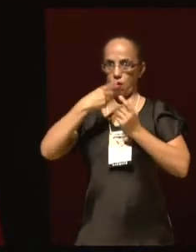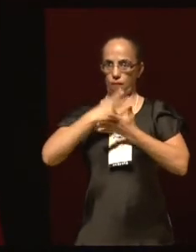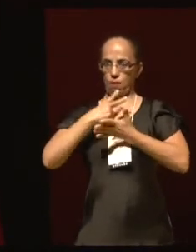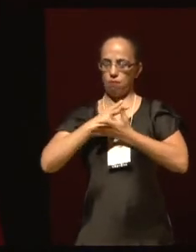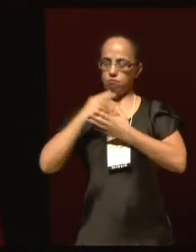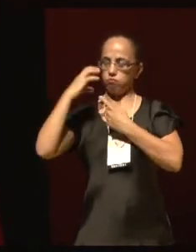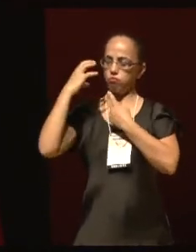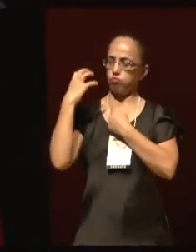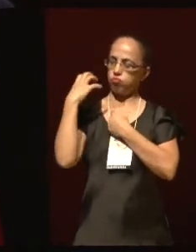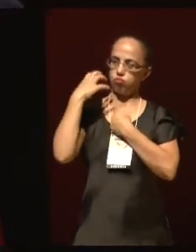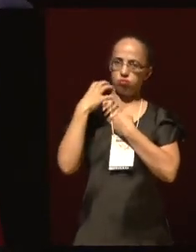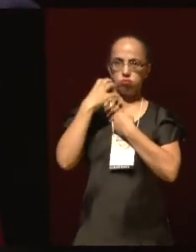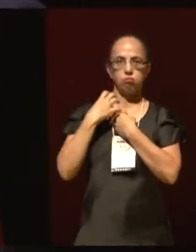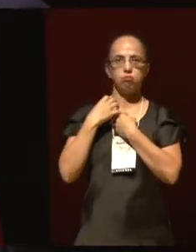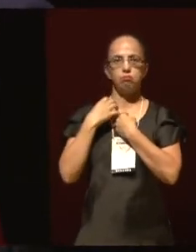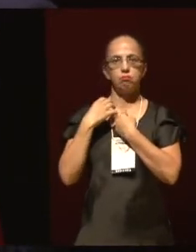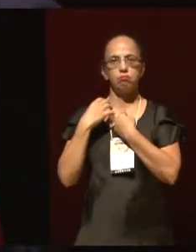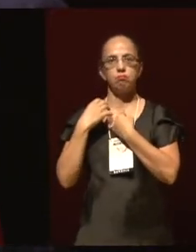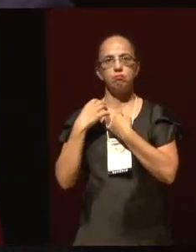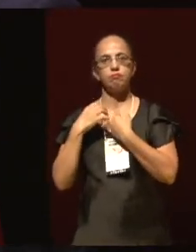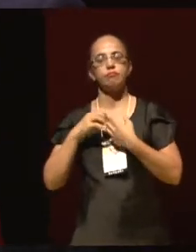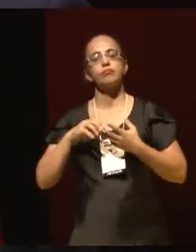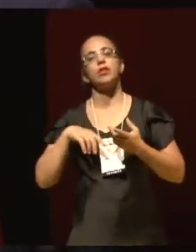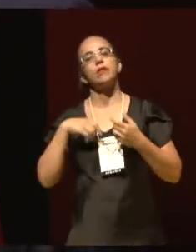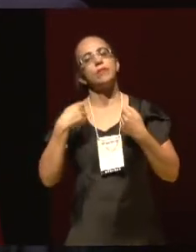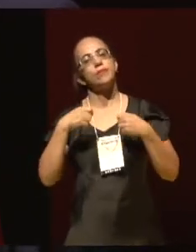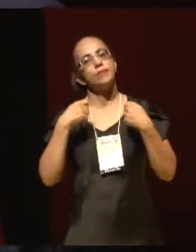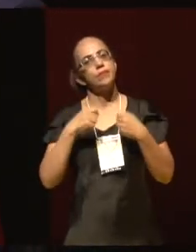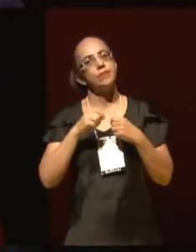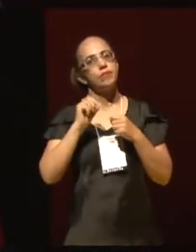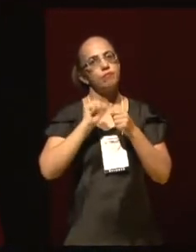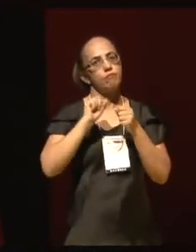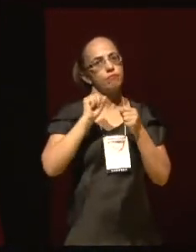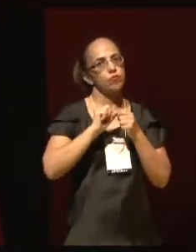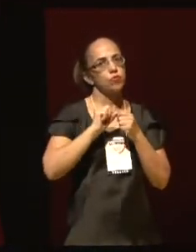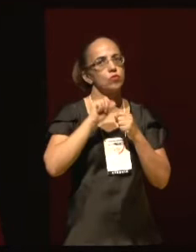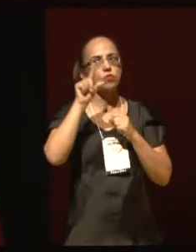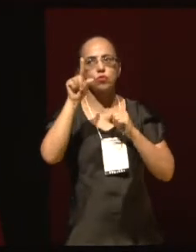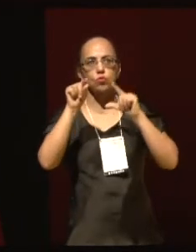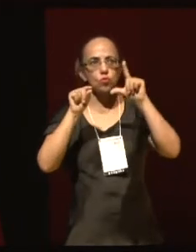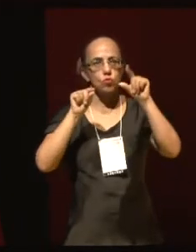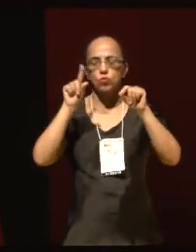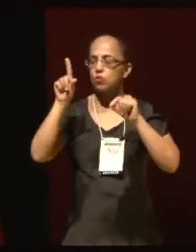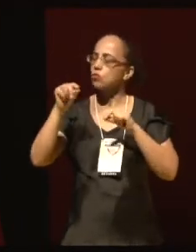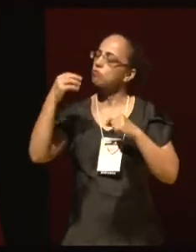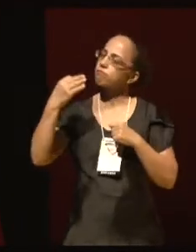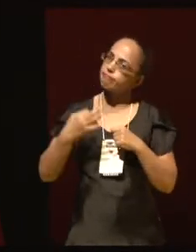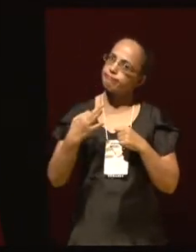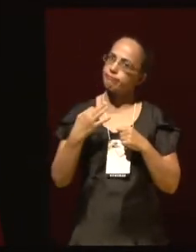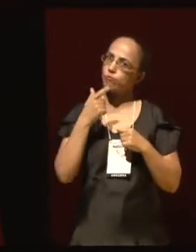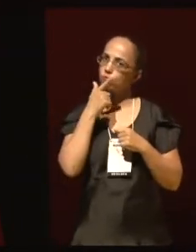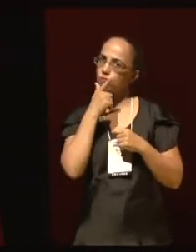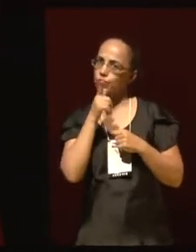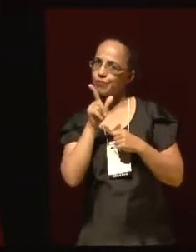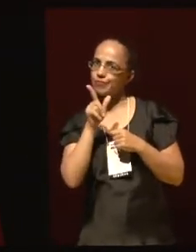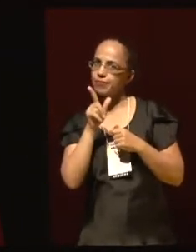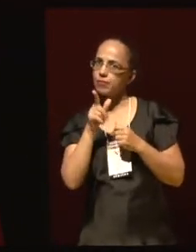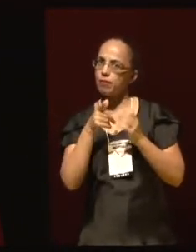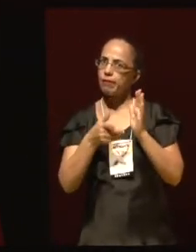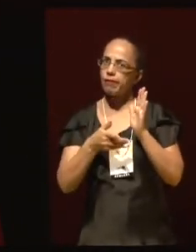E temos que fazer escolhas adequadas para poder sair de tudo isso.